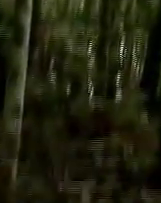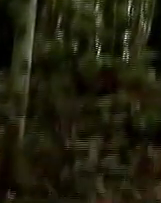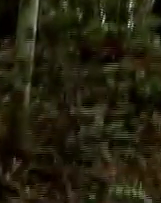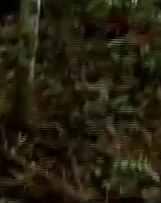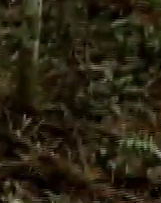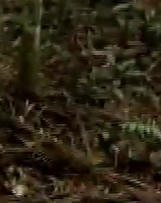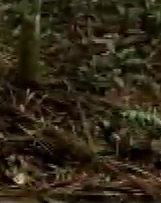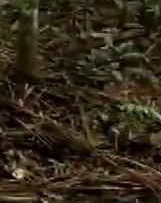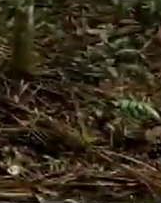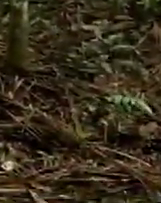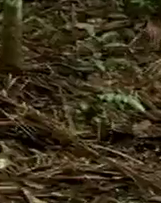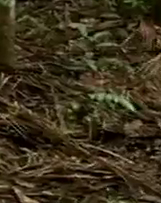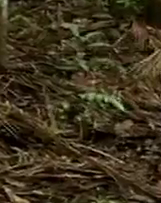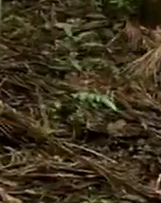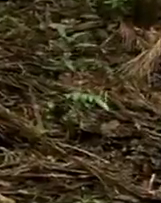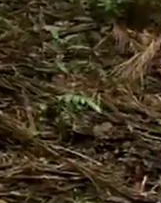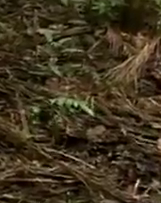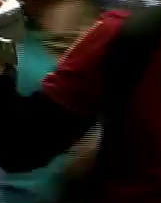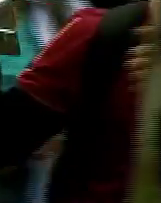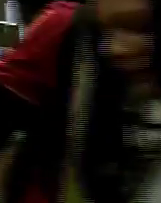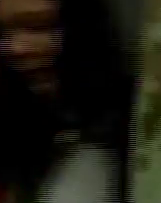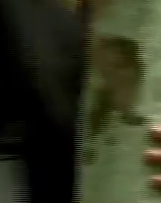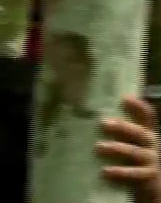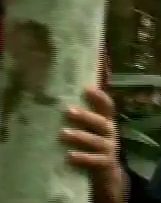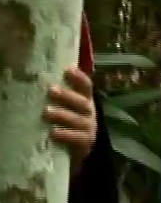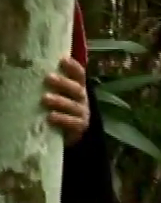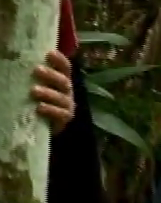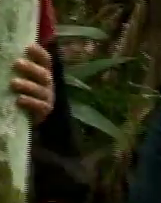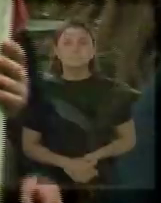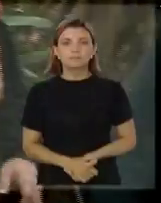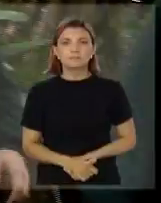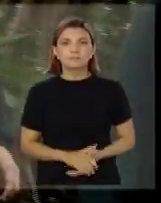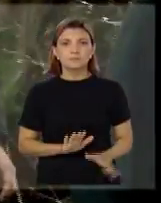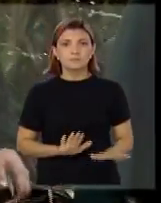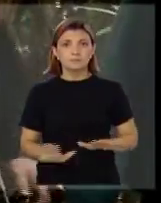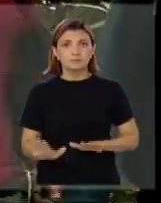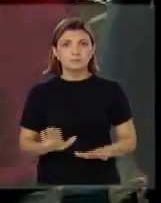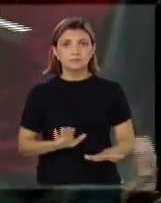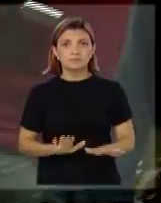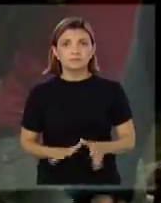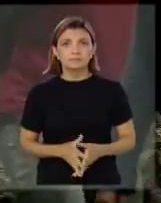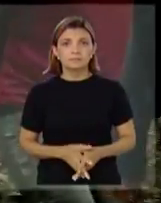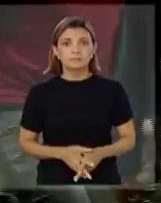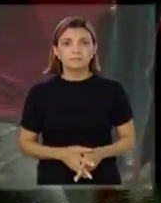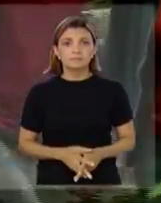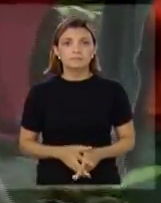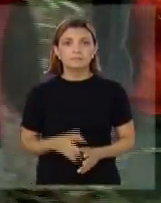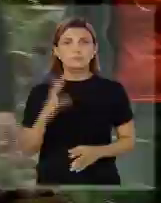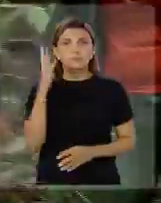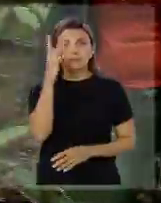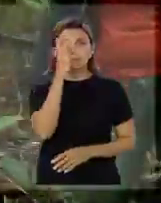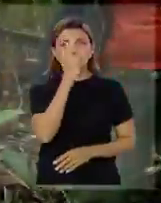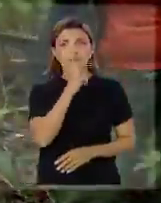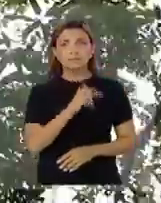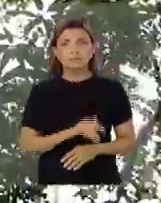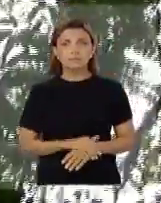Cuidado com a cola. Mais fofo. É grande? Era assim. Assim? Olha